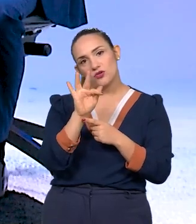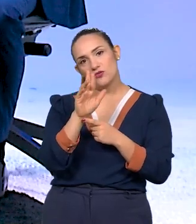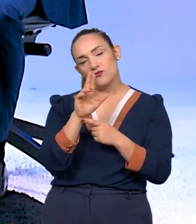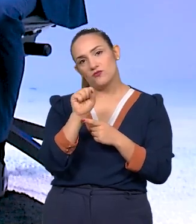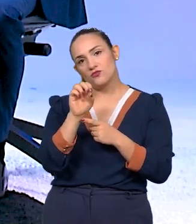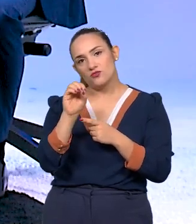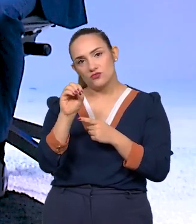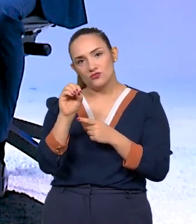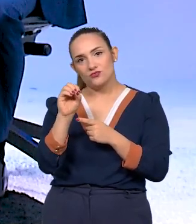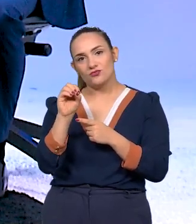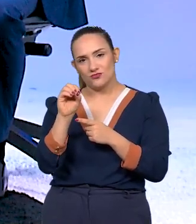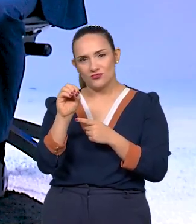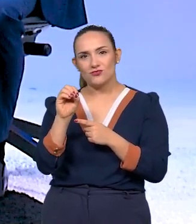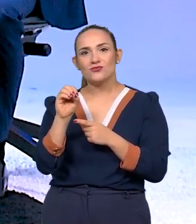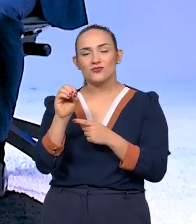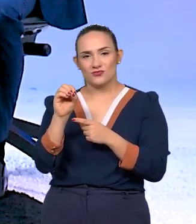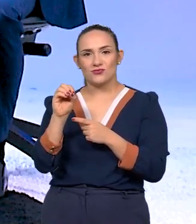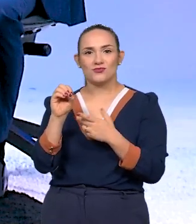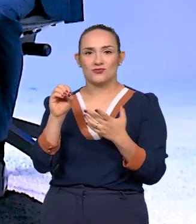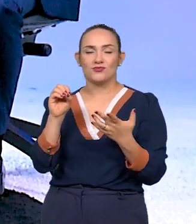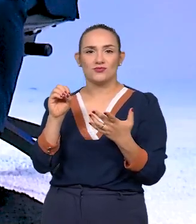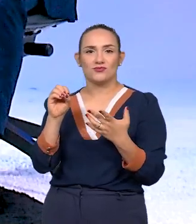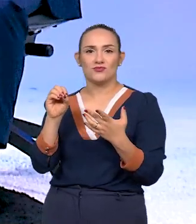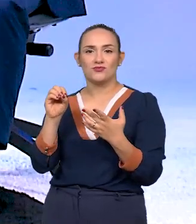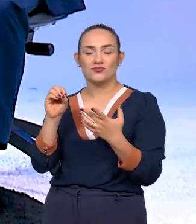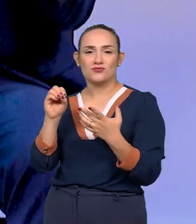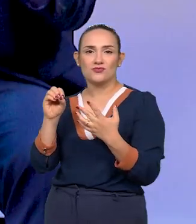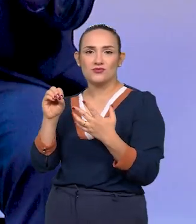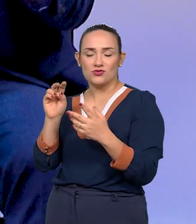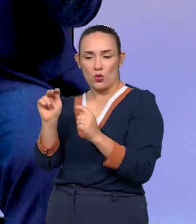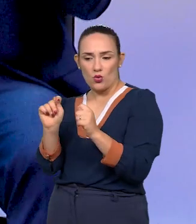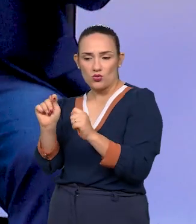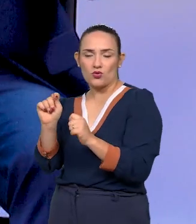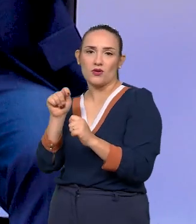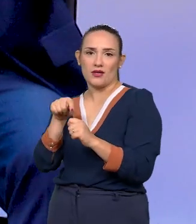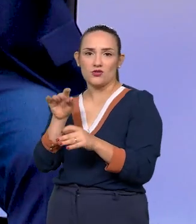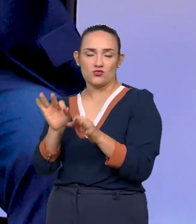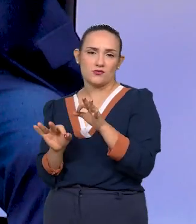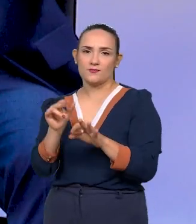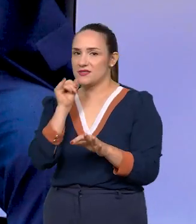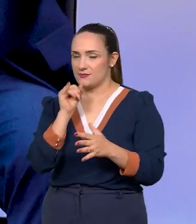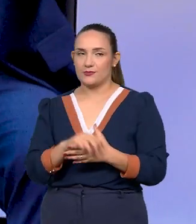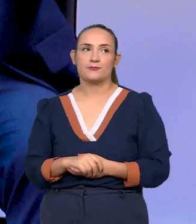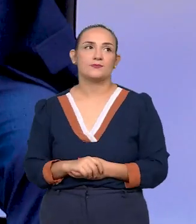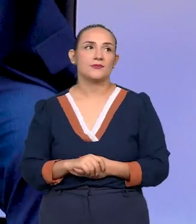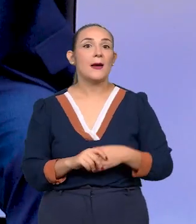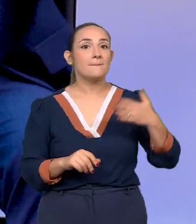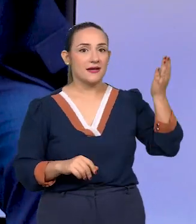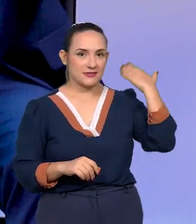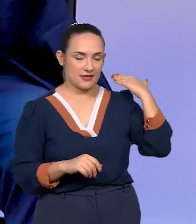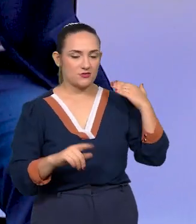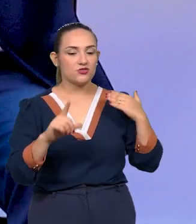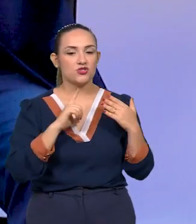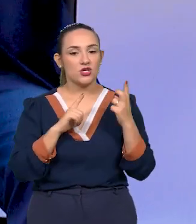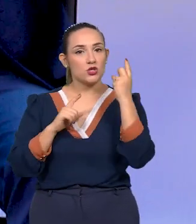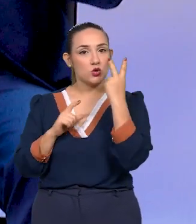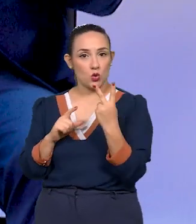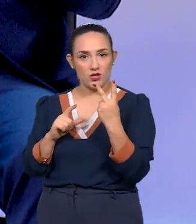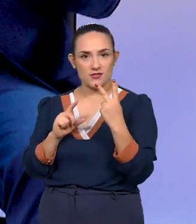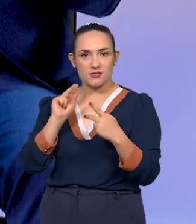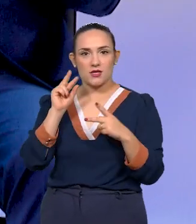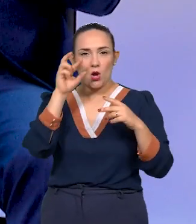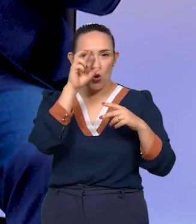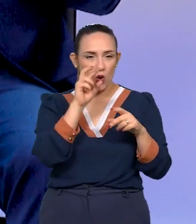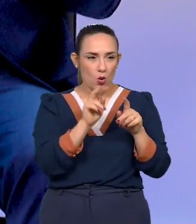ficando mais difícil de entender. Então, o que é essa abstralização? Inicialmente, nós tínhamos o controle difuso de constitucionalidade, com